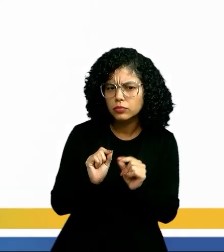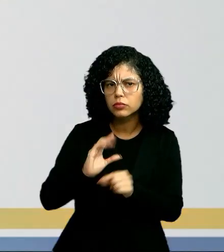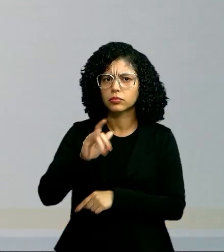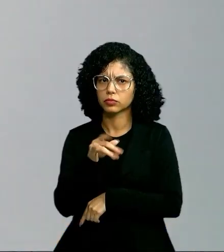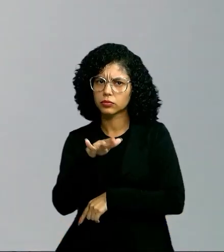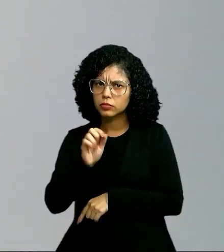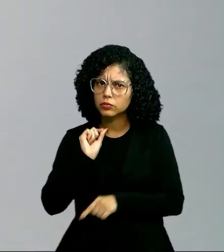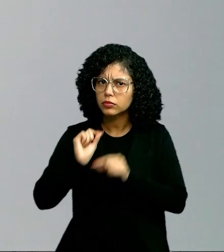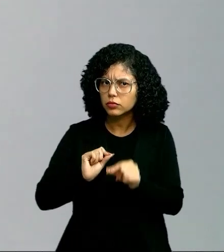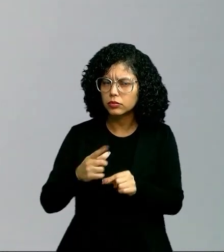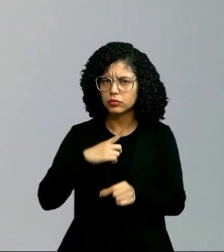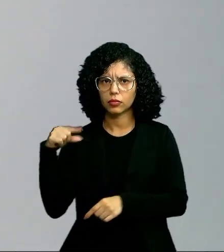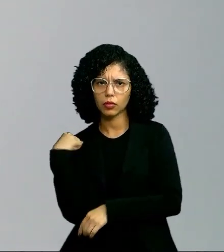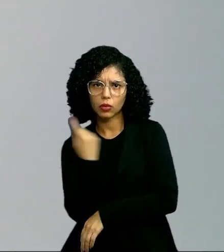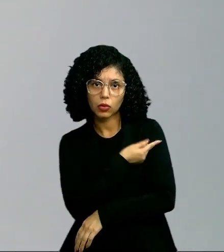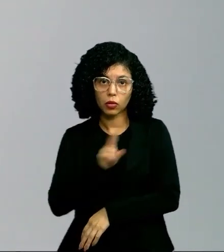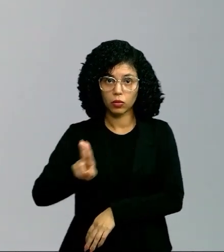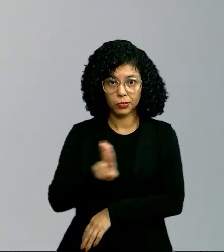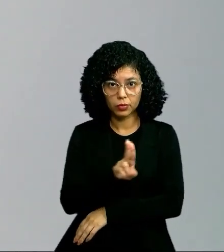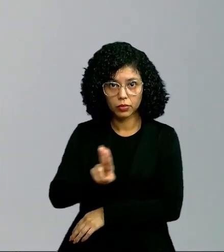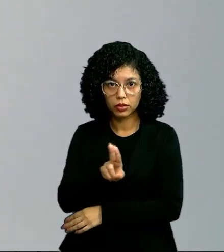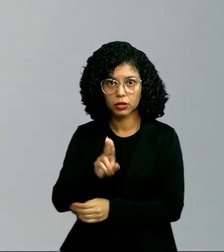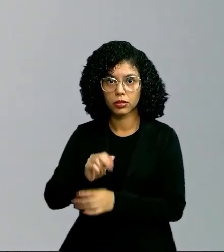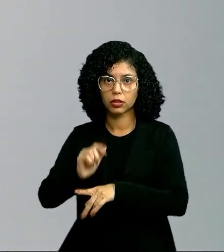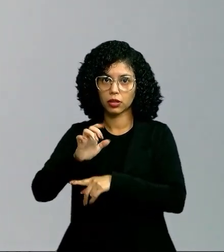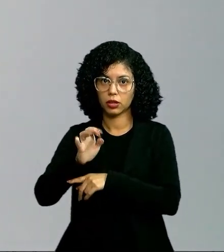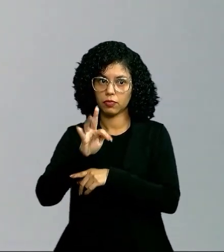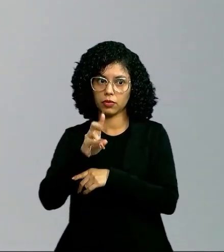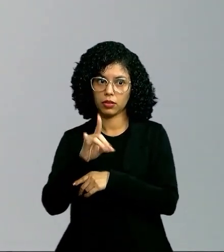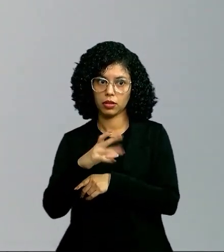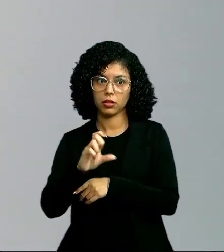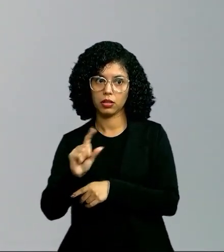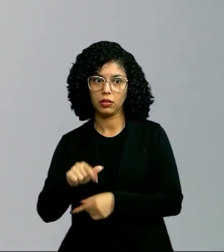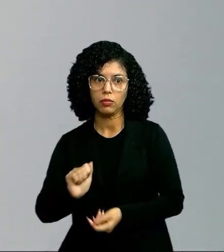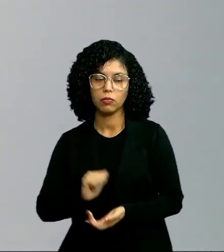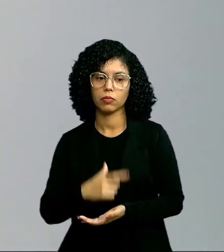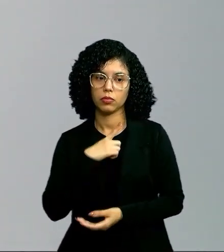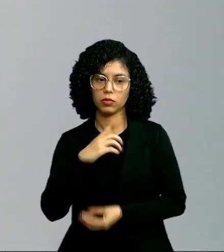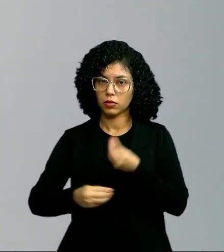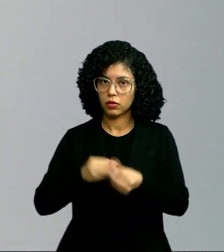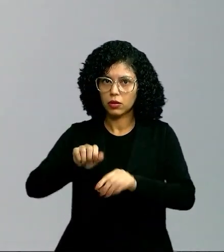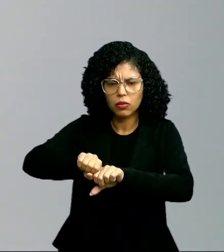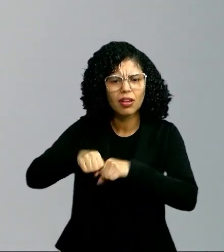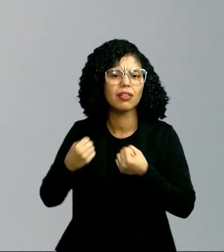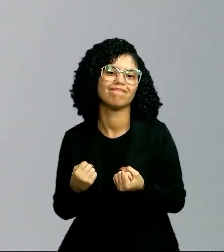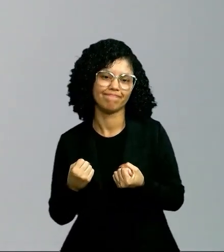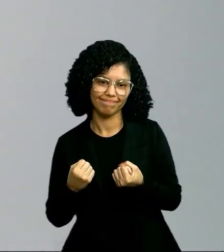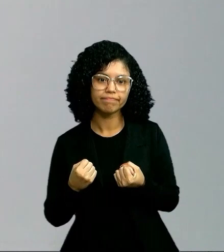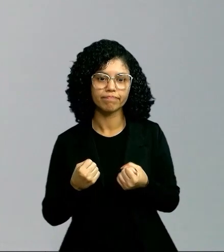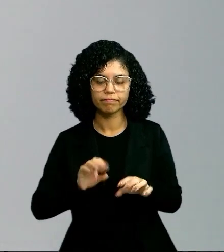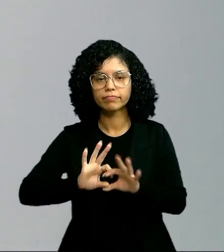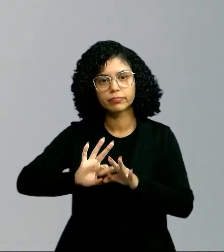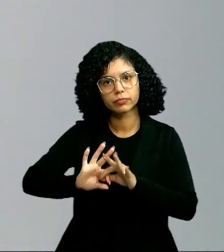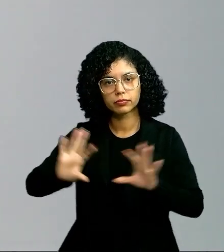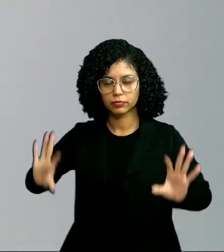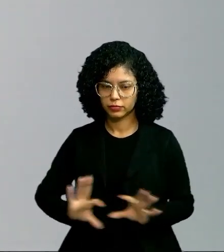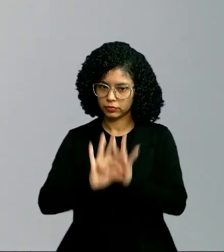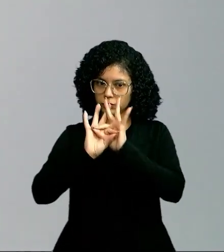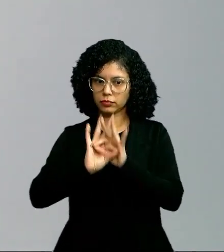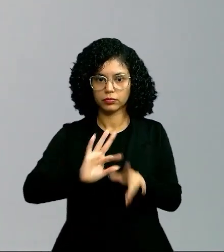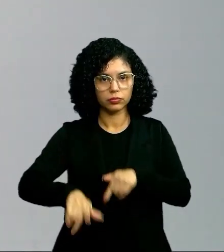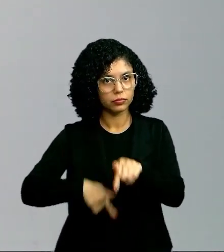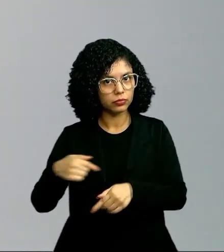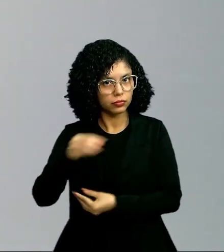esse? É o que nós chamamos de choque eficaz. É quando existe uma quebra de uma ligação química dos